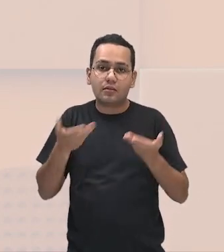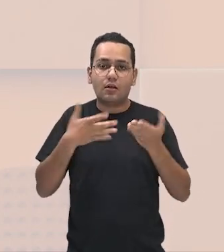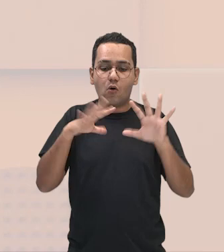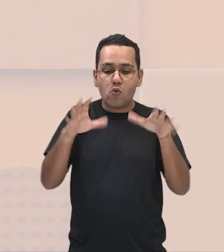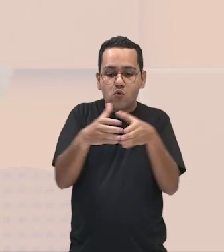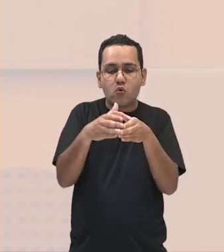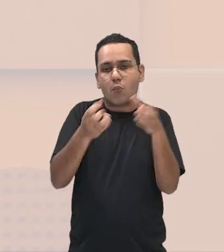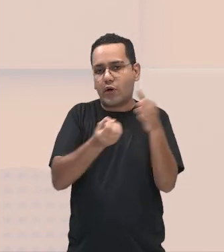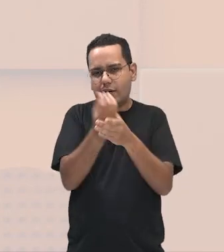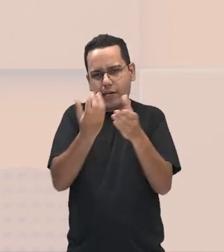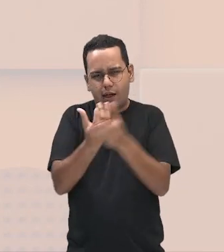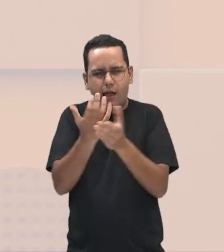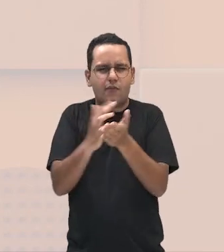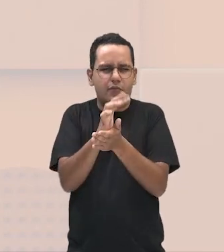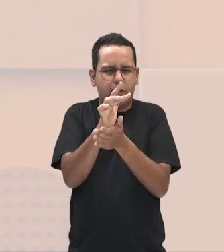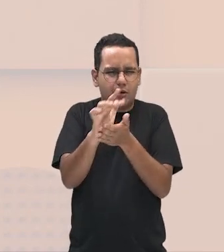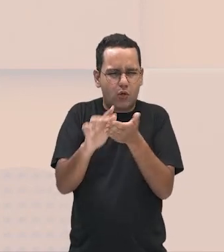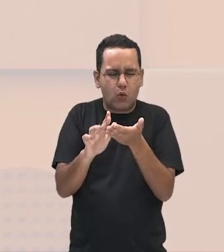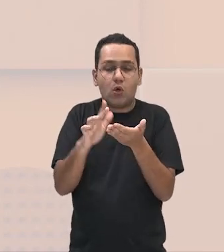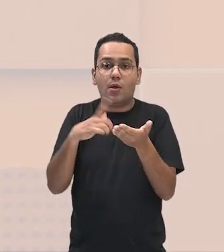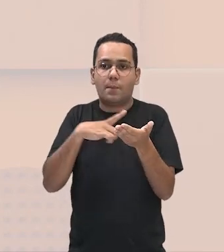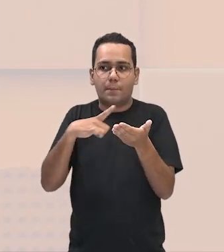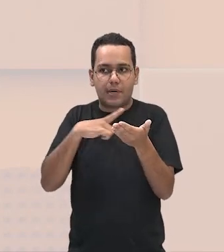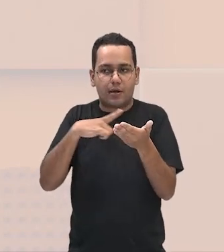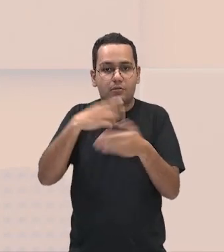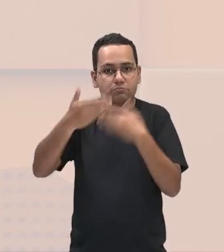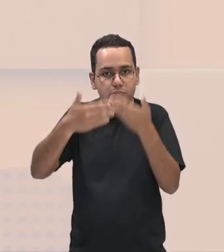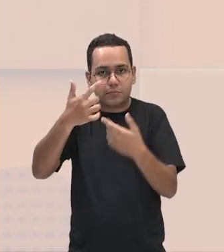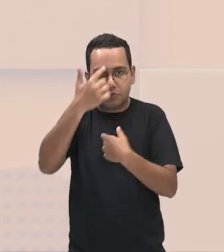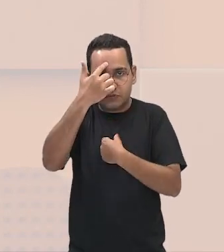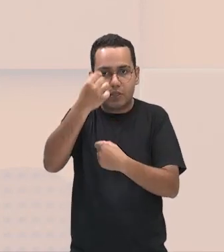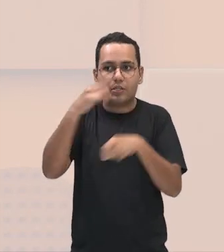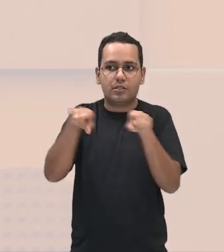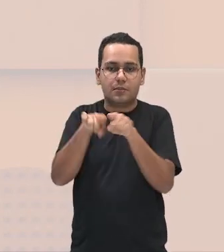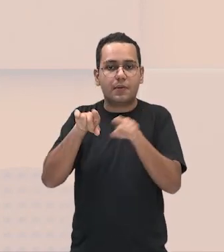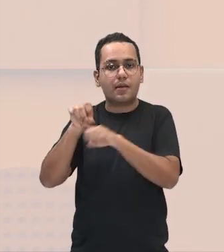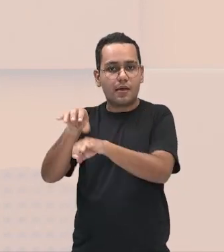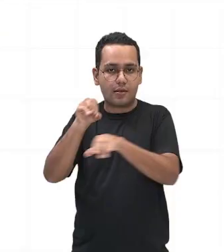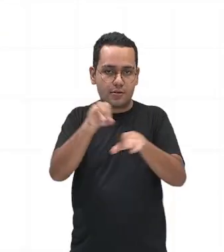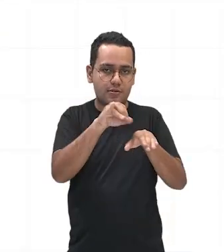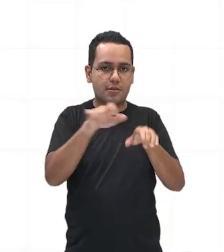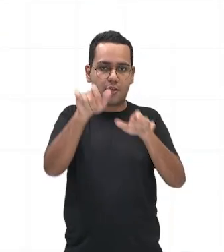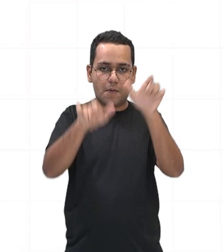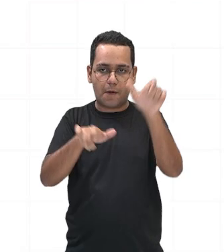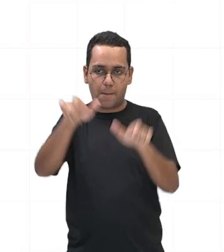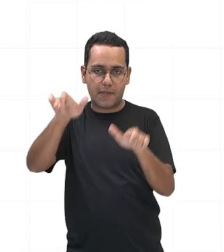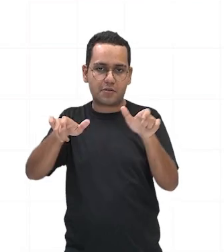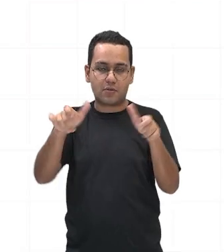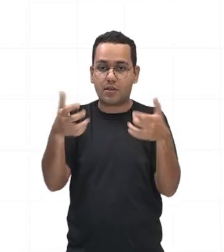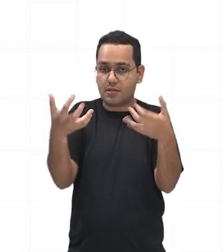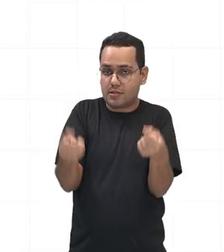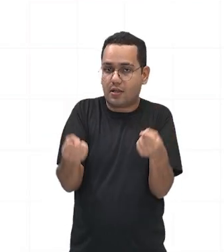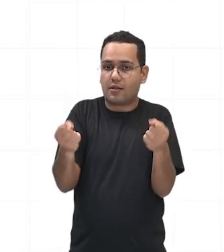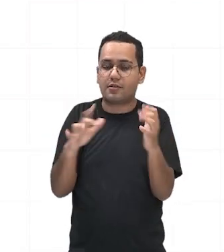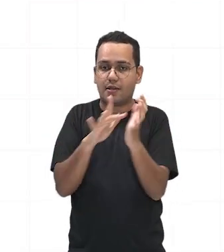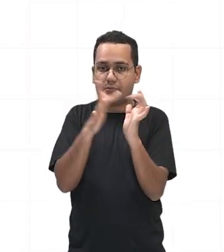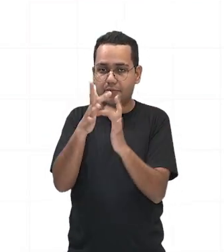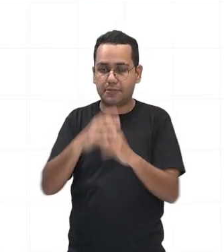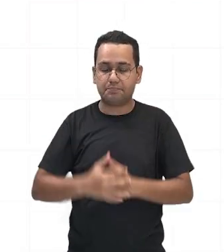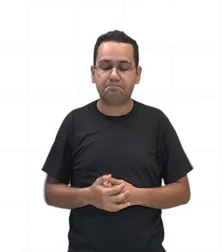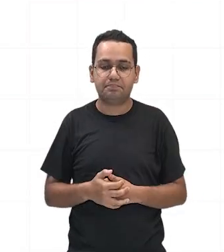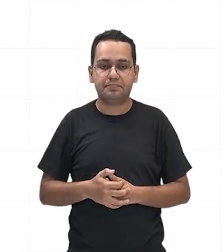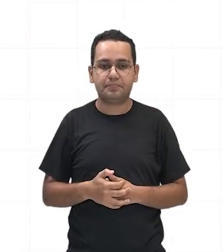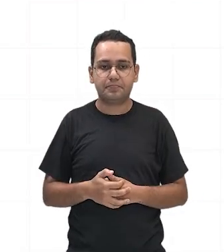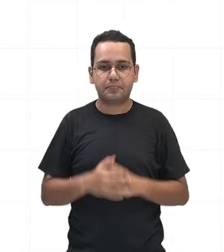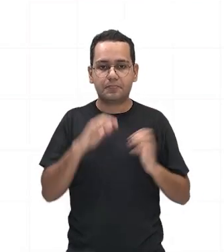para professar, então, aí a fé e, claro, ensinar, então, aos fiéis. Aí, ó, acompanha comigo, olha só.